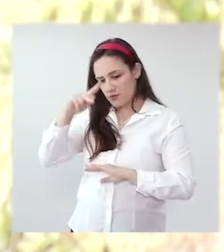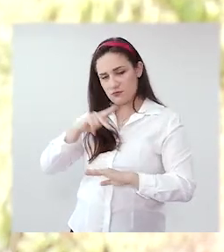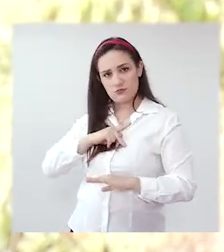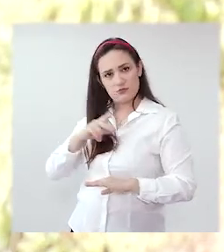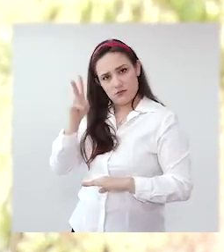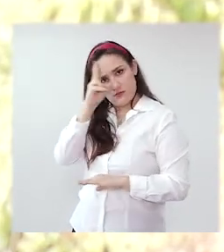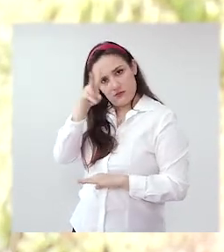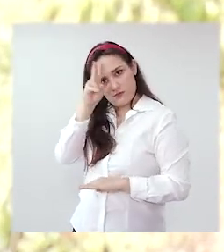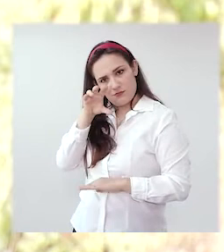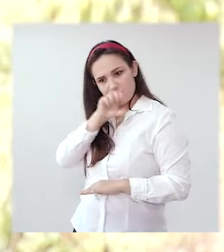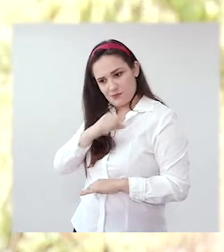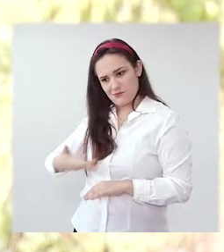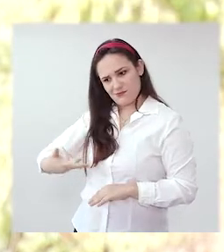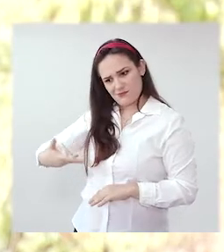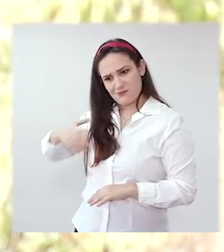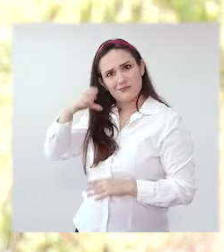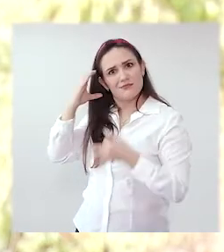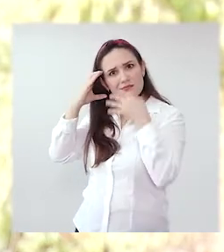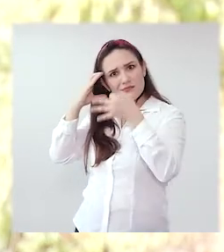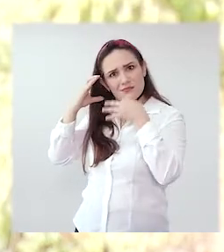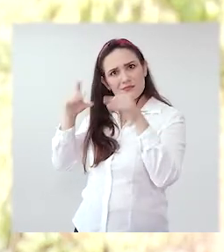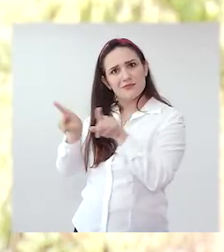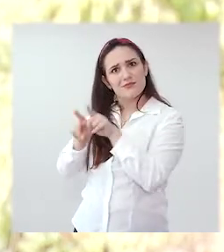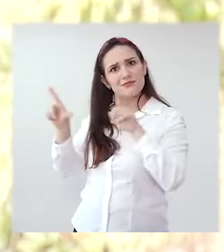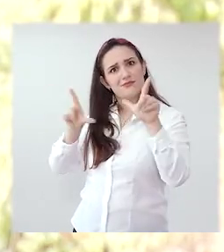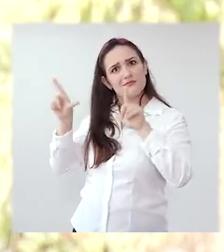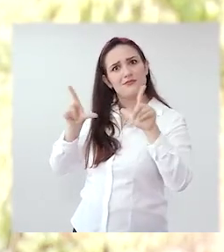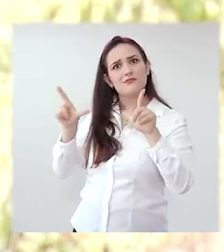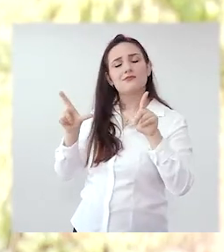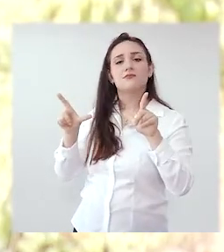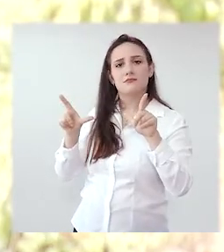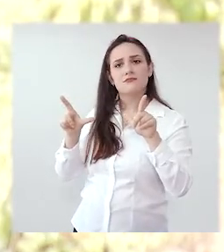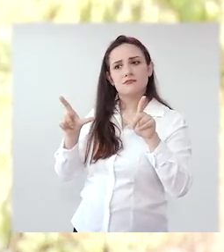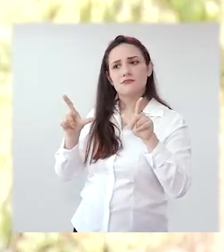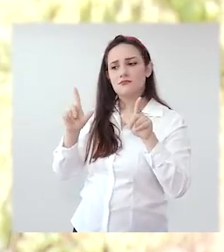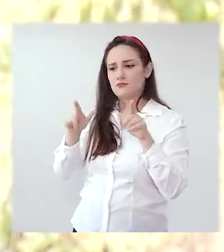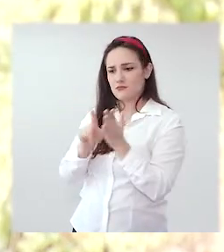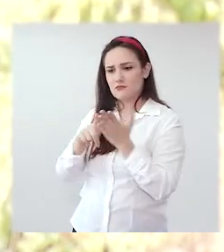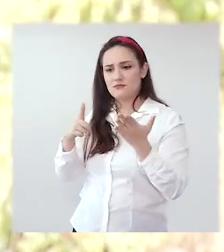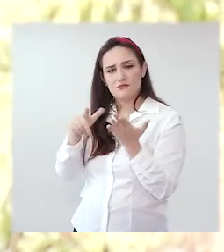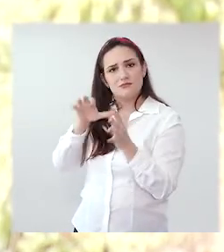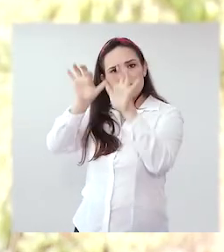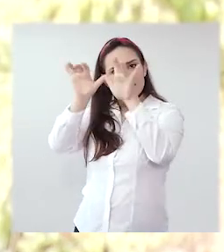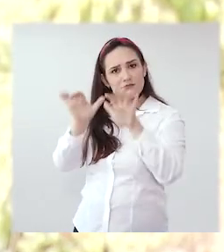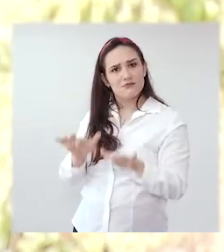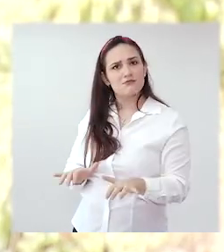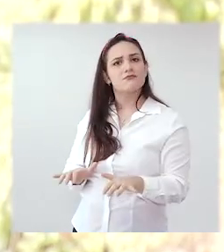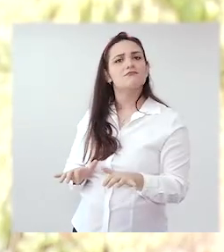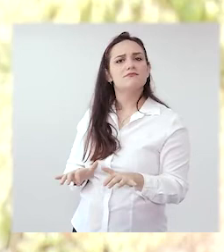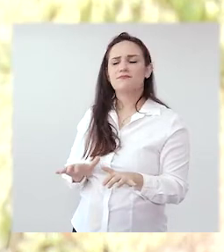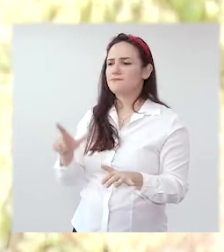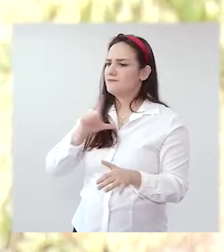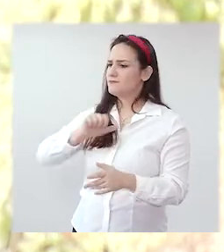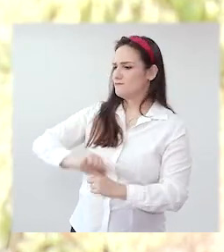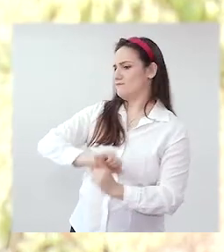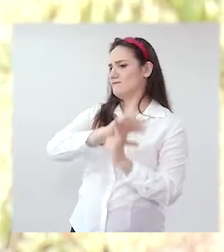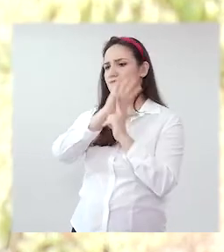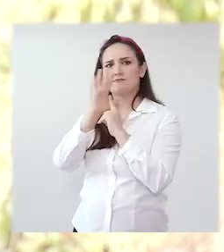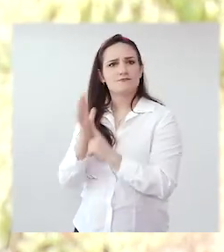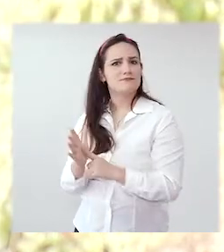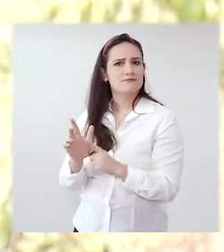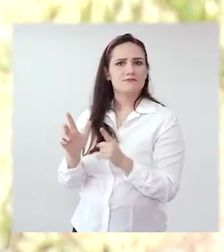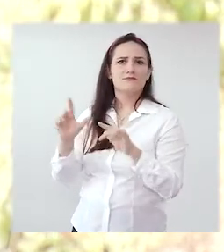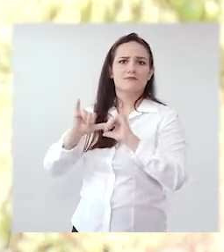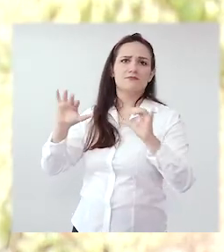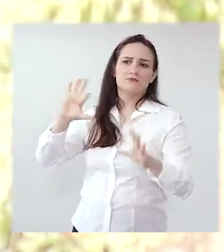fazer, ligando a rapidez do rádio, o impacto da TV com a credibilidade do jornalismo impresso e as infinitas possibilidades